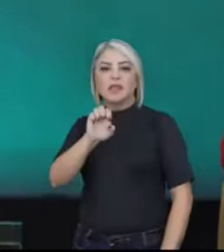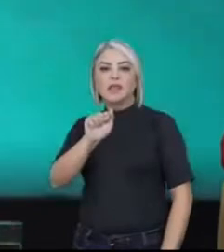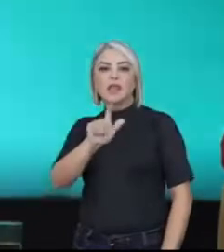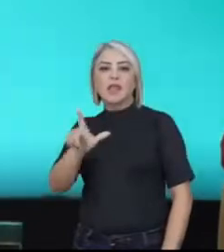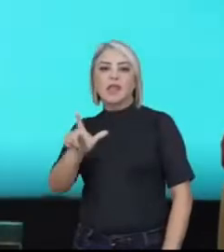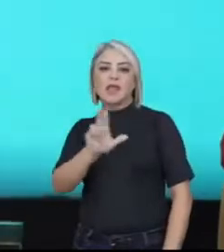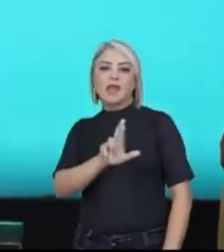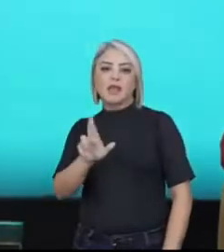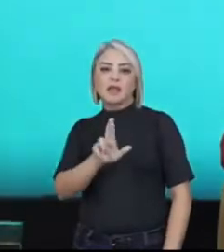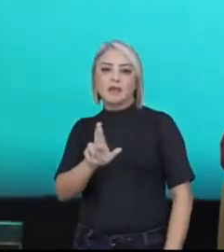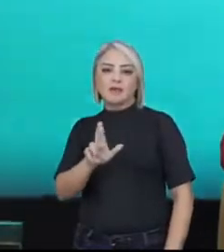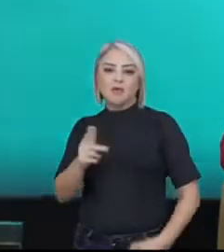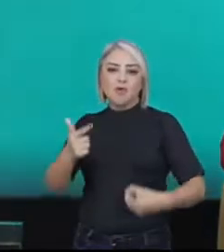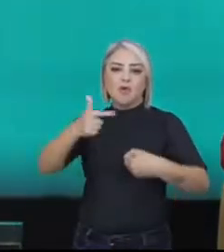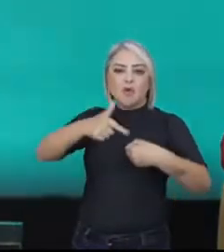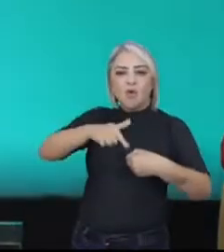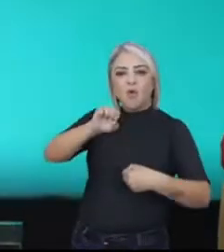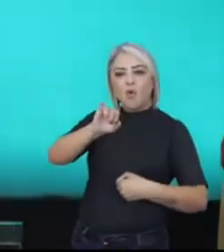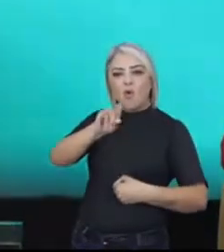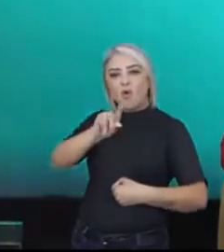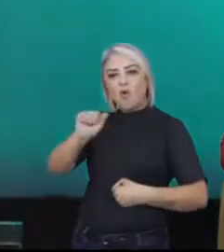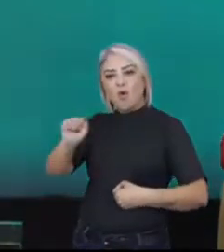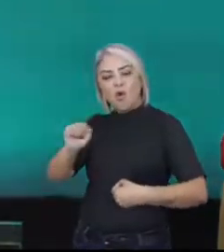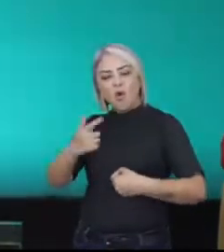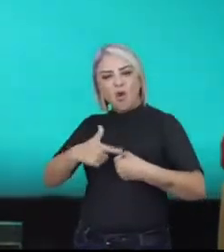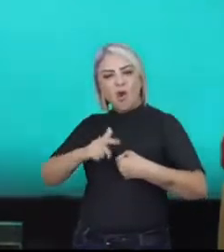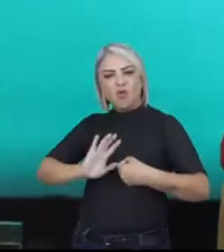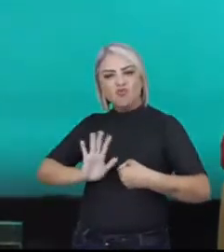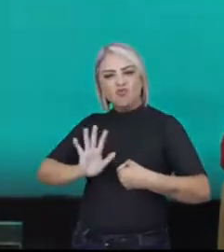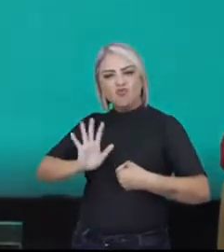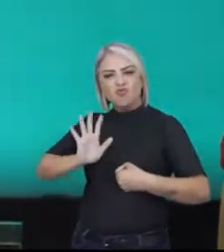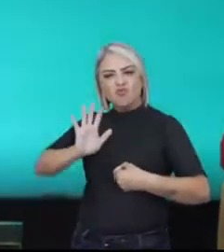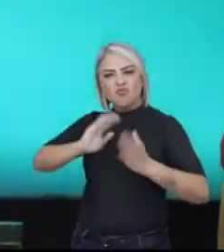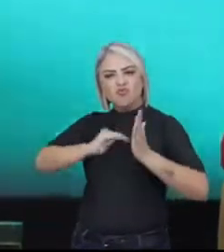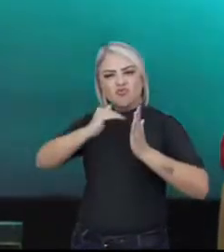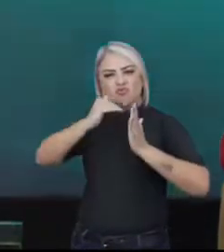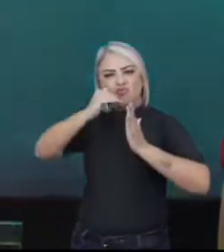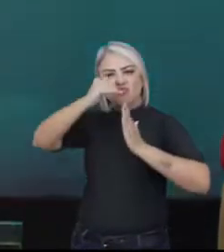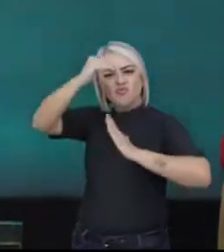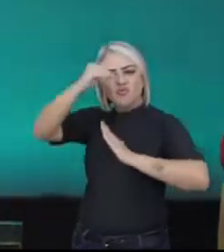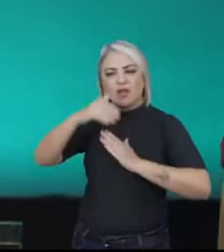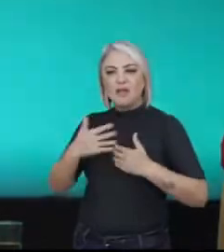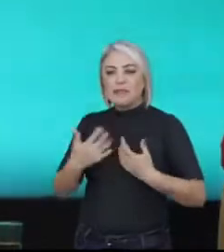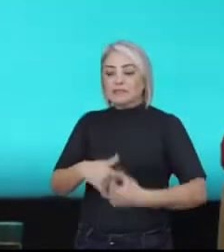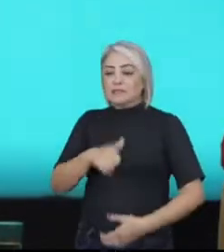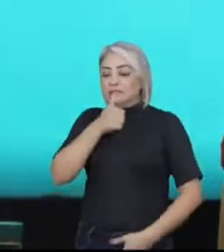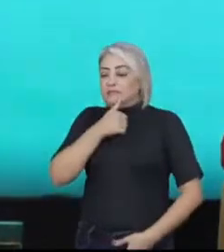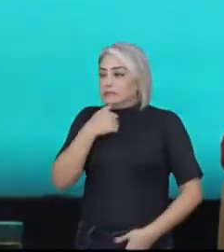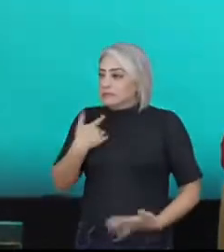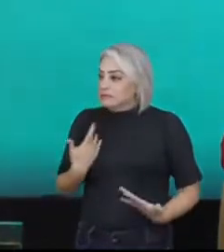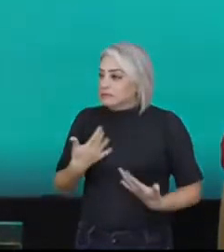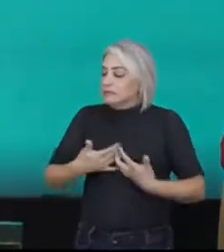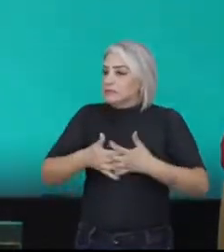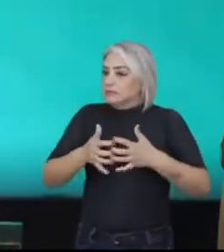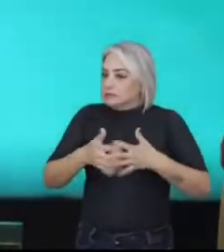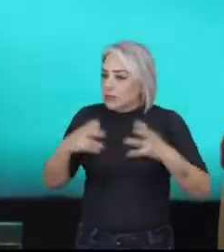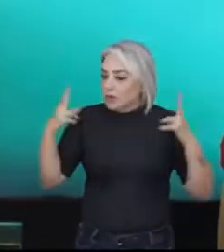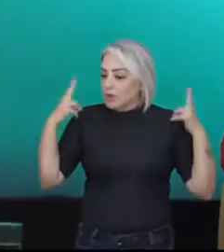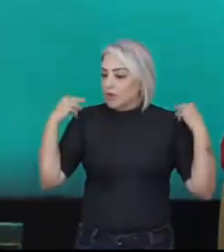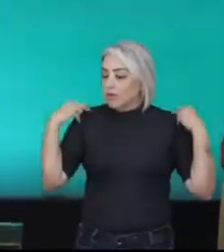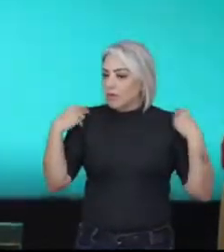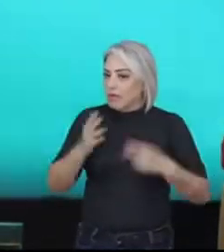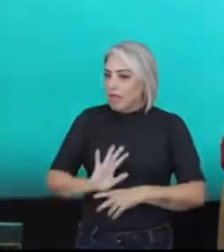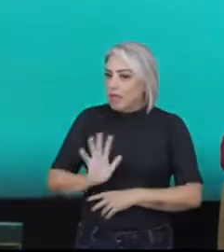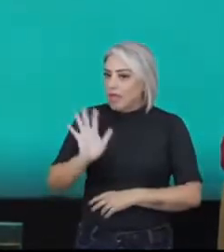diesel também não para de subir, sacrificando os caminhoneiros e fazendo disparar os preços dos alimentos. O botijão